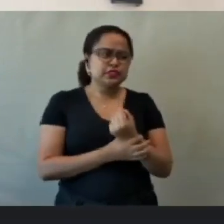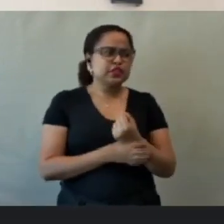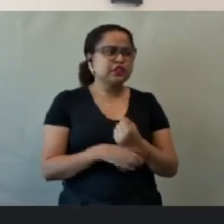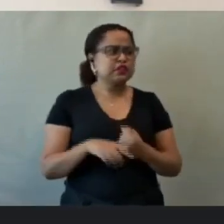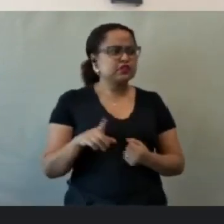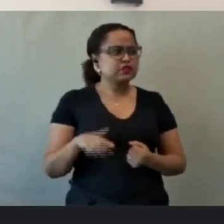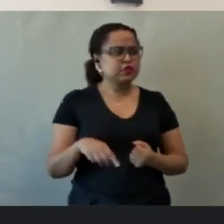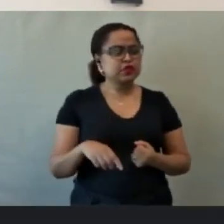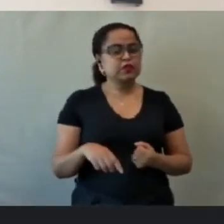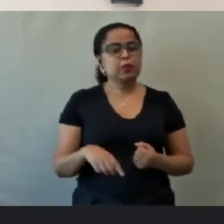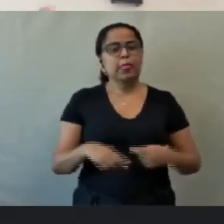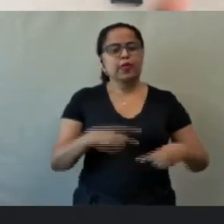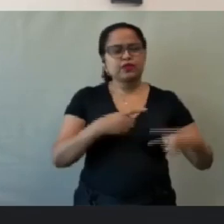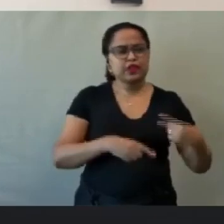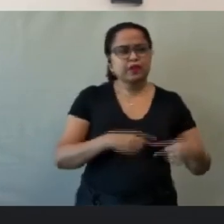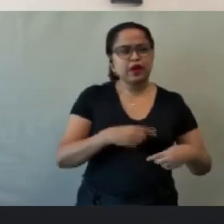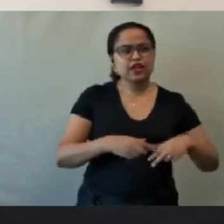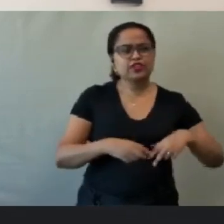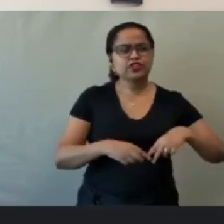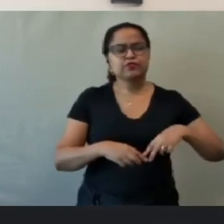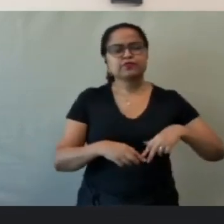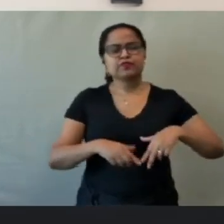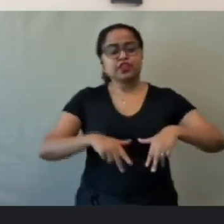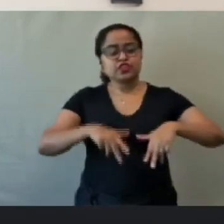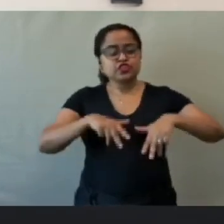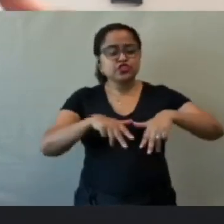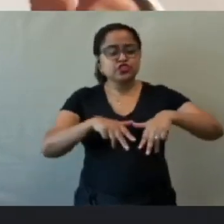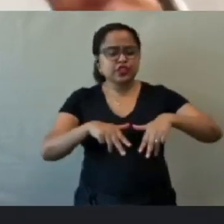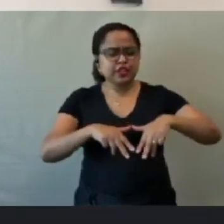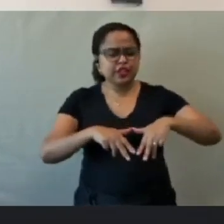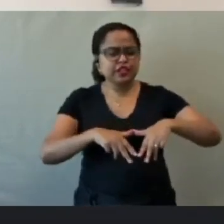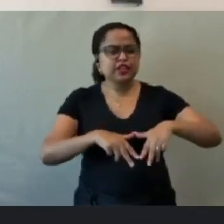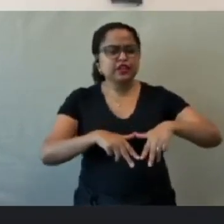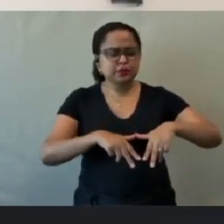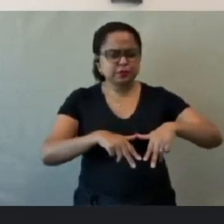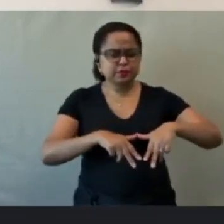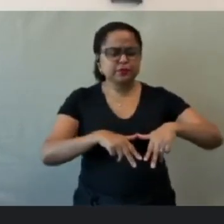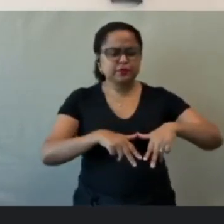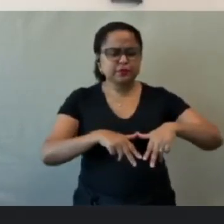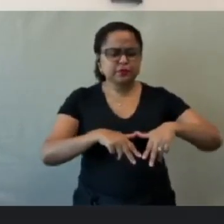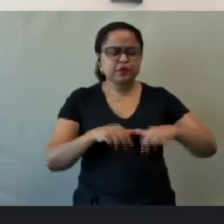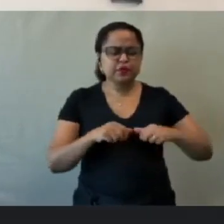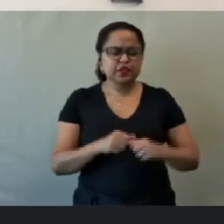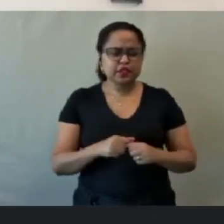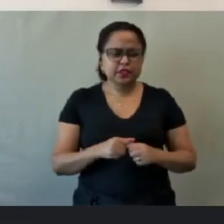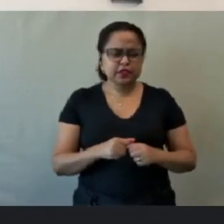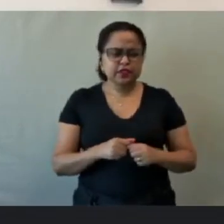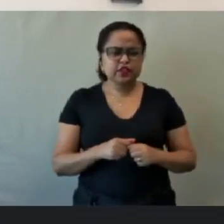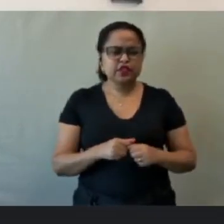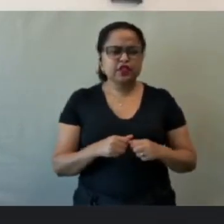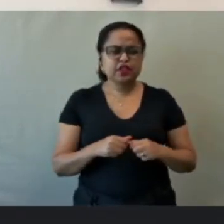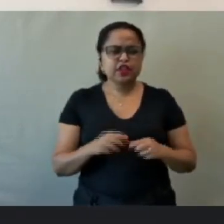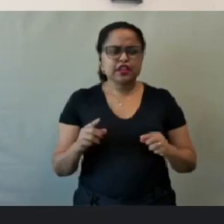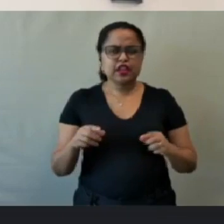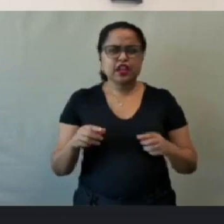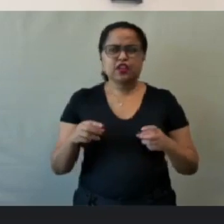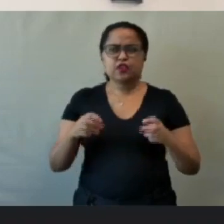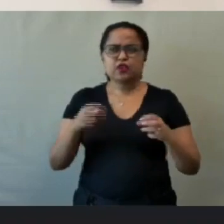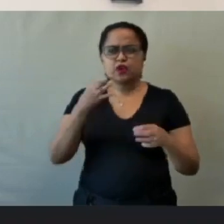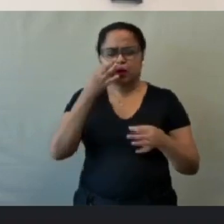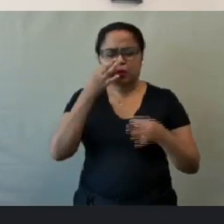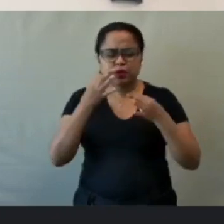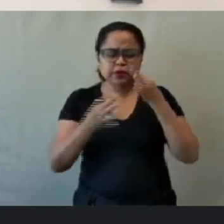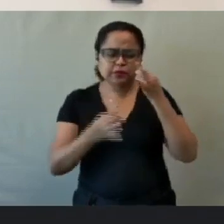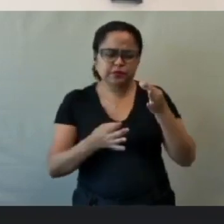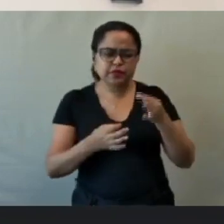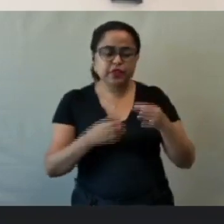o debate de gênero, e aí quando a gente está falando de gênero, nós estamos falando, aí quero fazer um recorte específico da violência contra